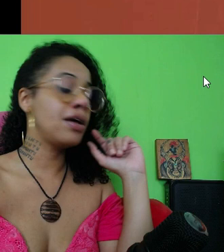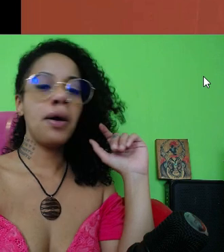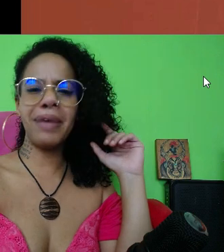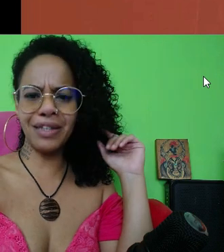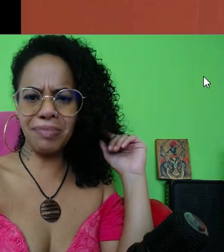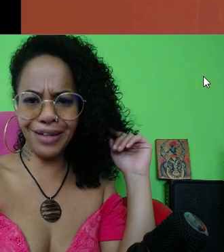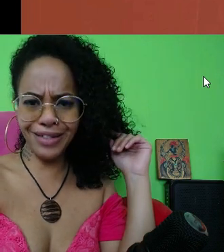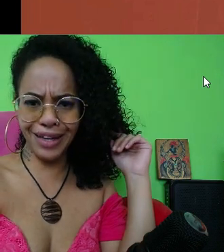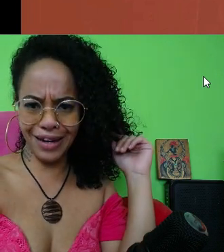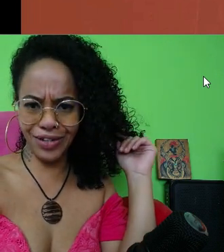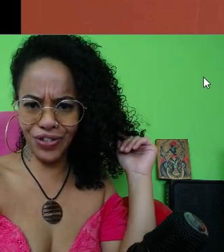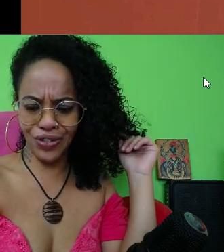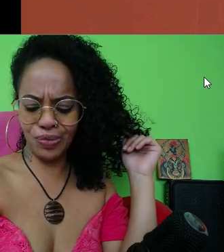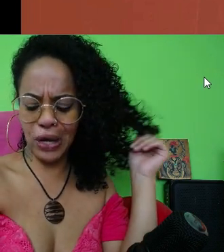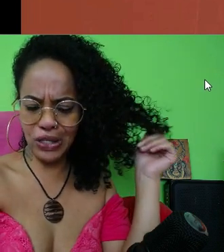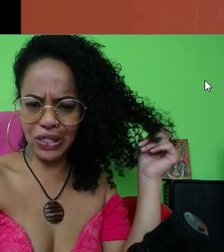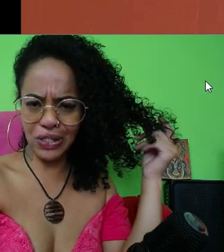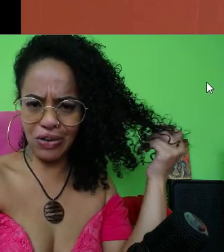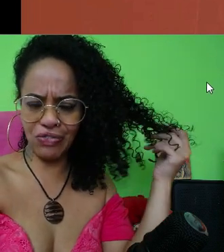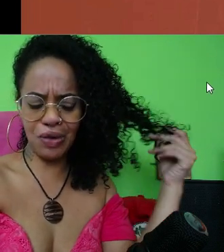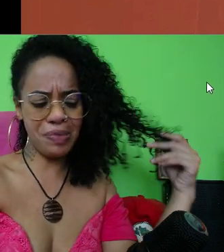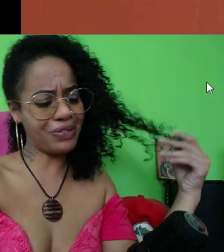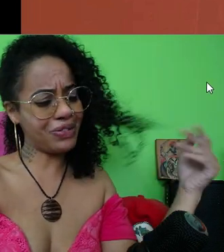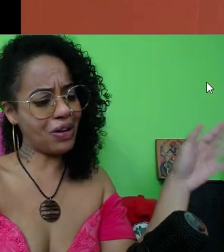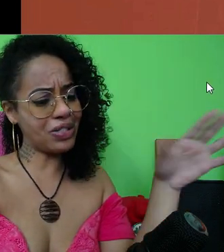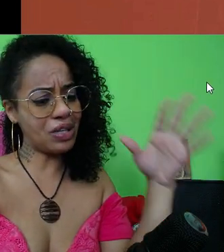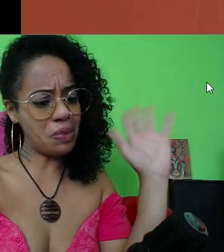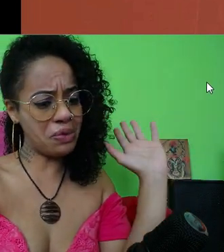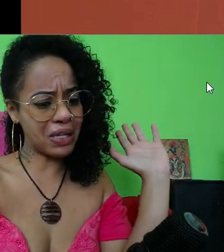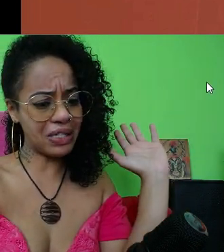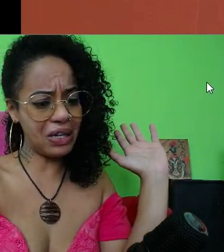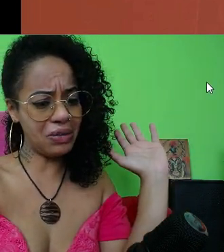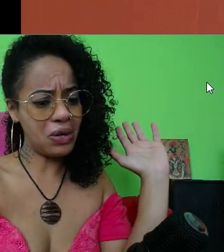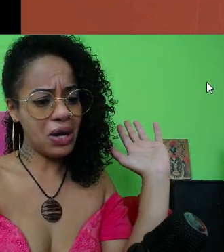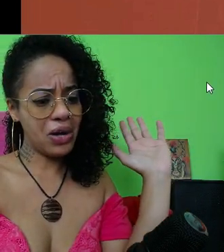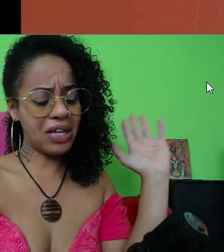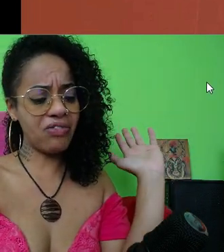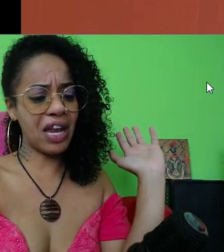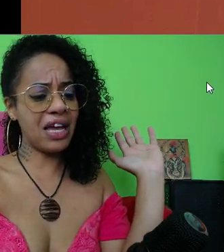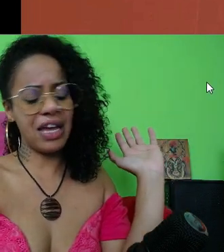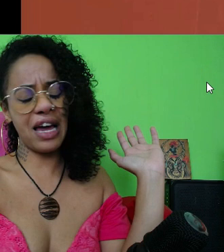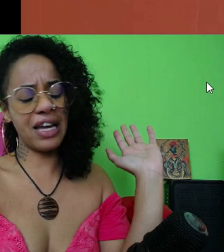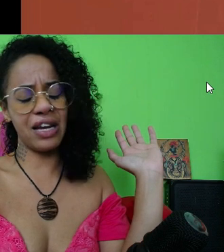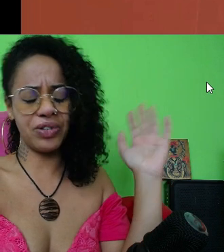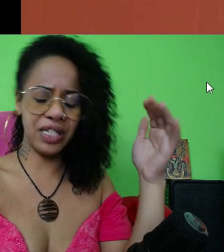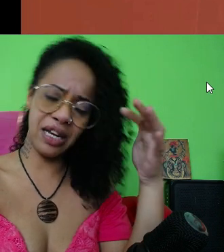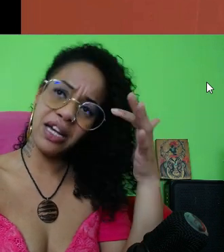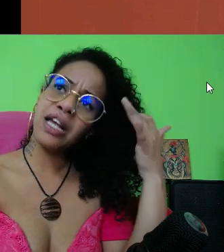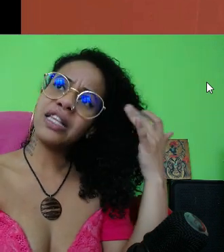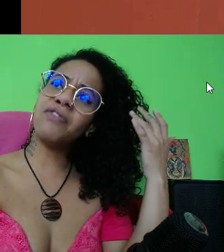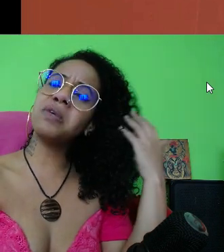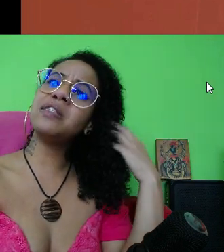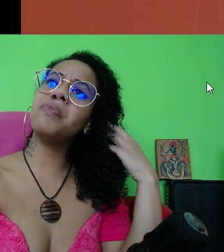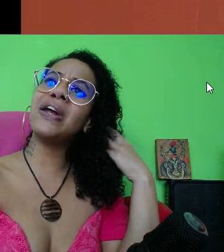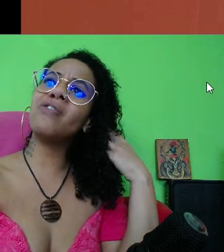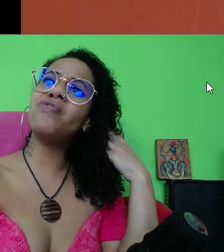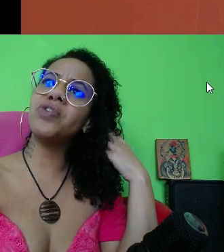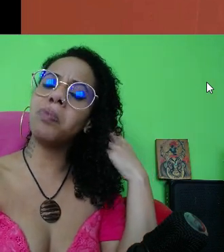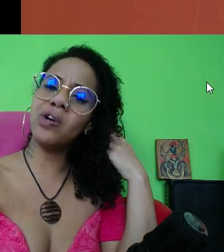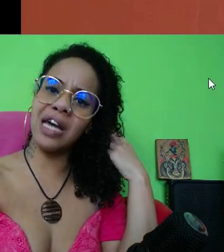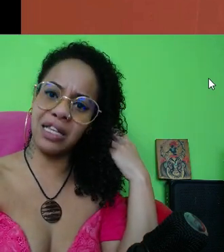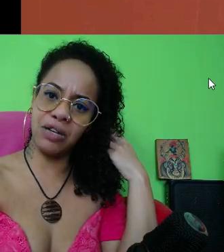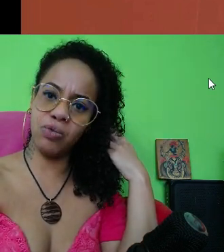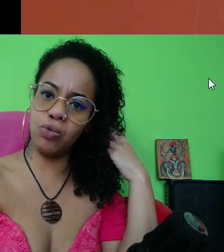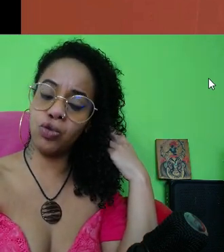inscrito mas também assim né gente pode se inscrever mas nós estamos aí passando eu tava lá é aquela coisa né teve uma semana